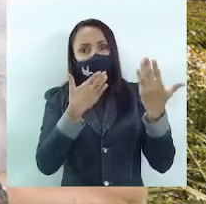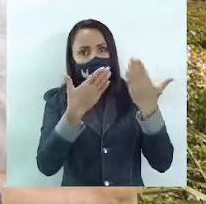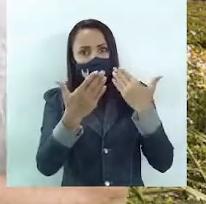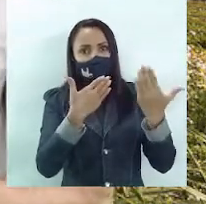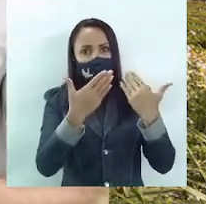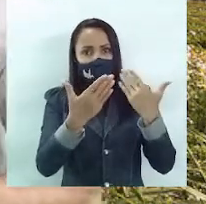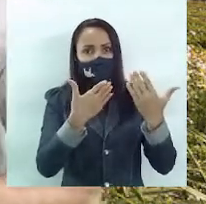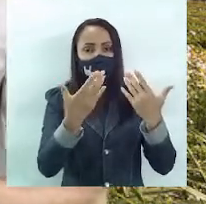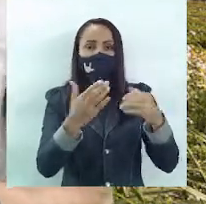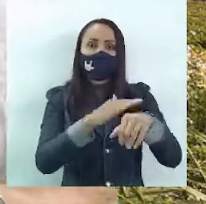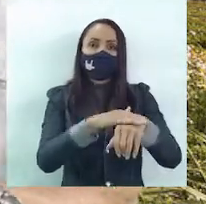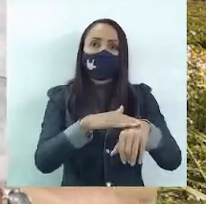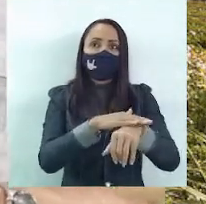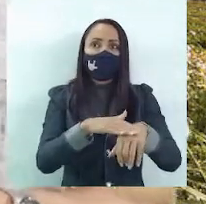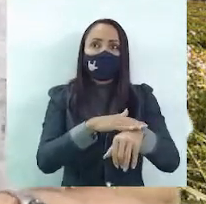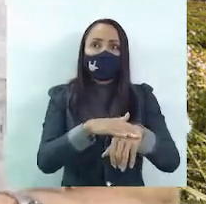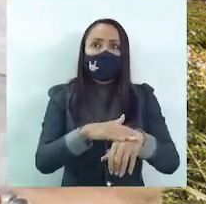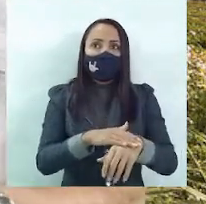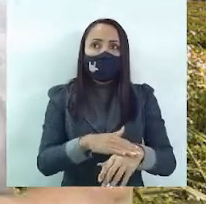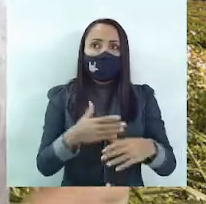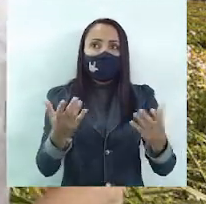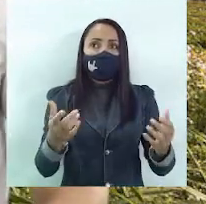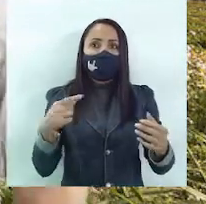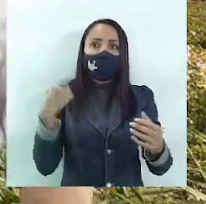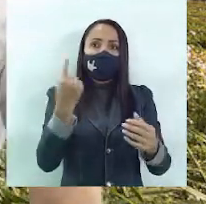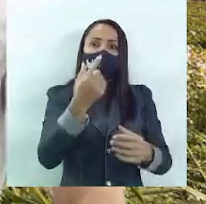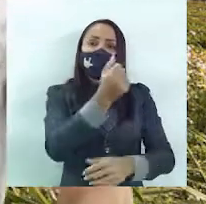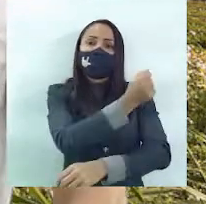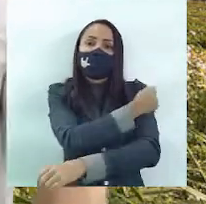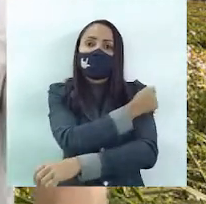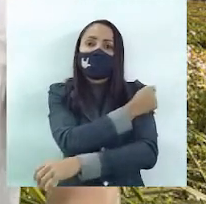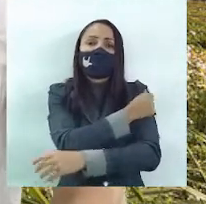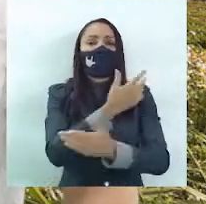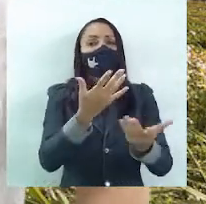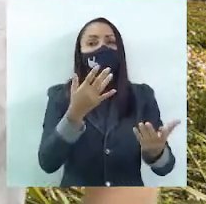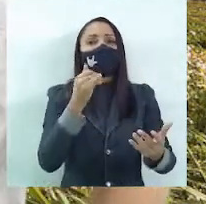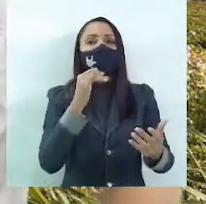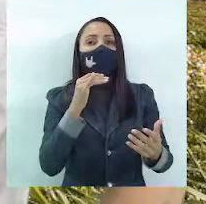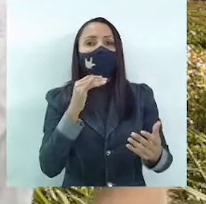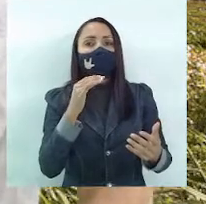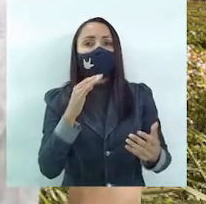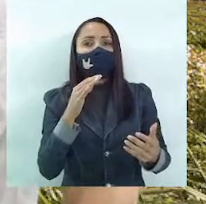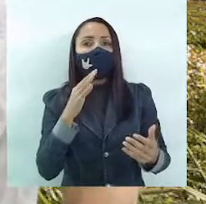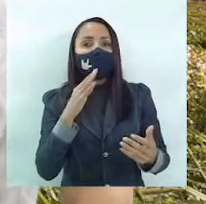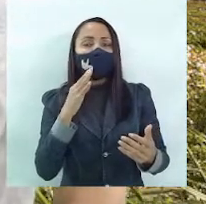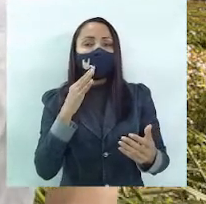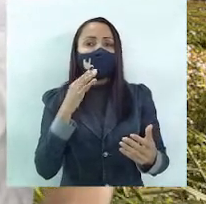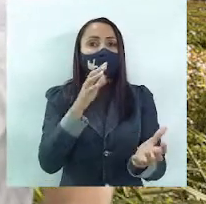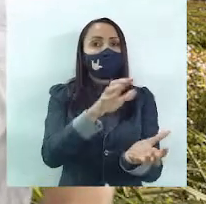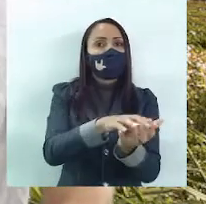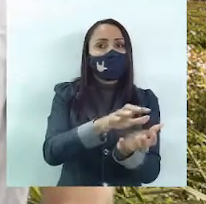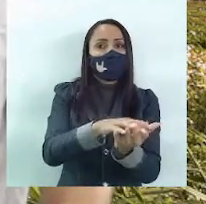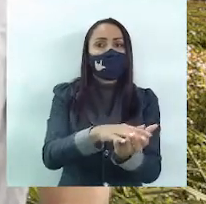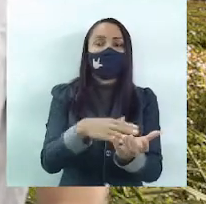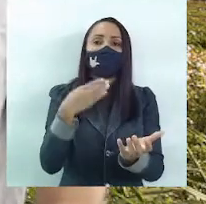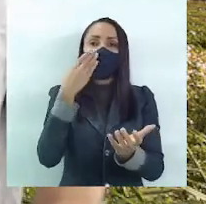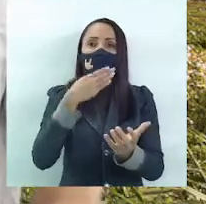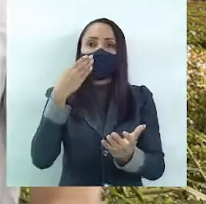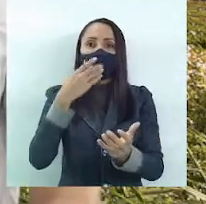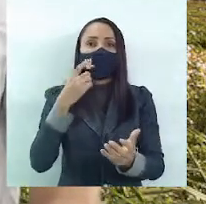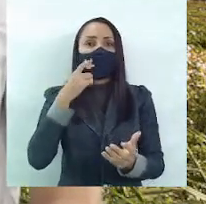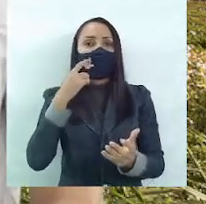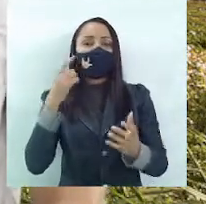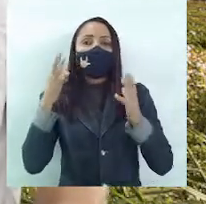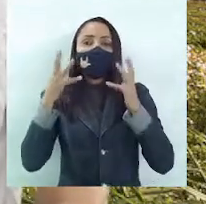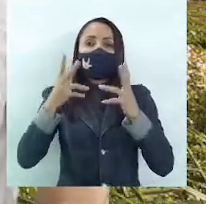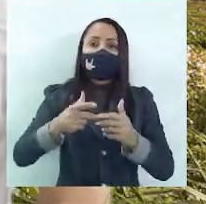verdade, o senhor está proporcionando aqui para os nossos estudantes aqui um conhecimento aqui em Pernambuco, açúcar, o dente,